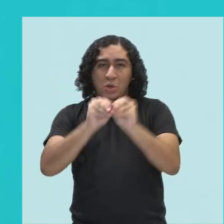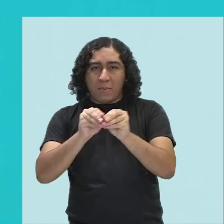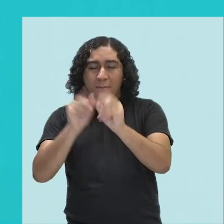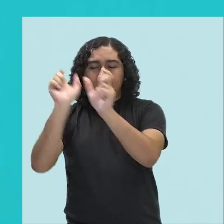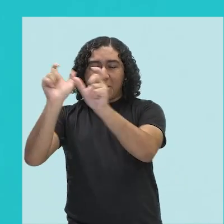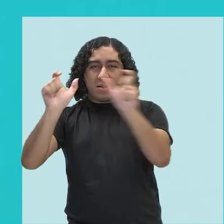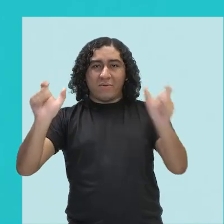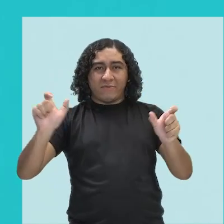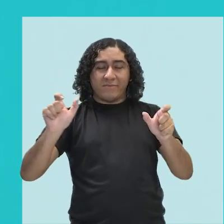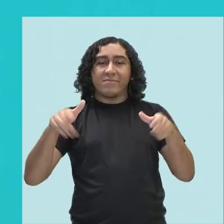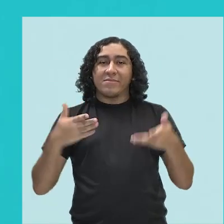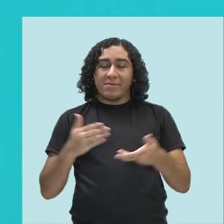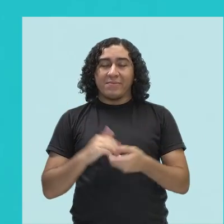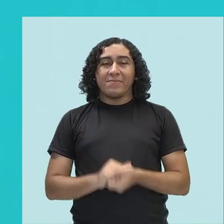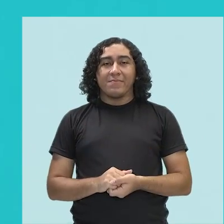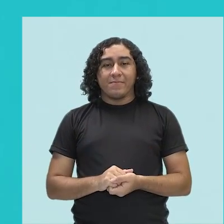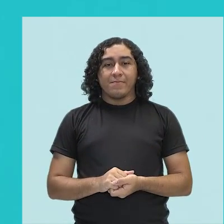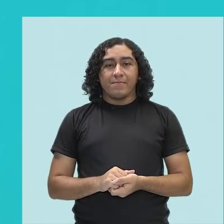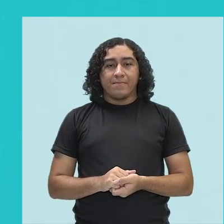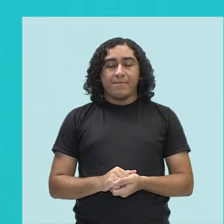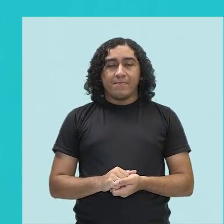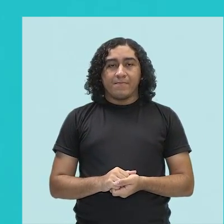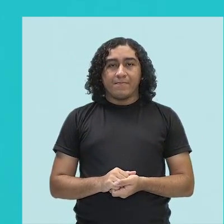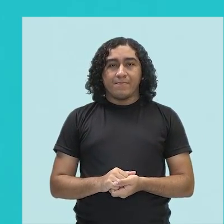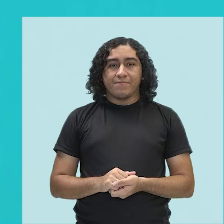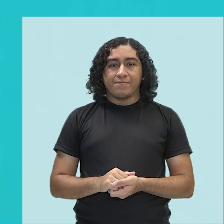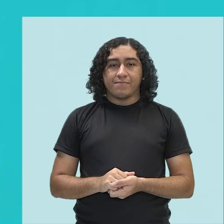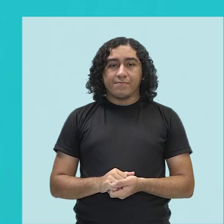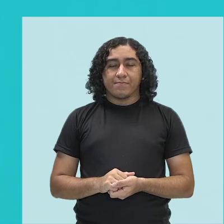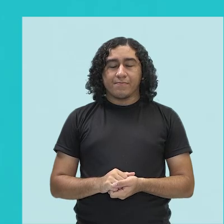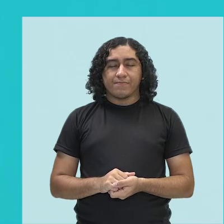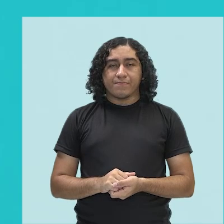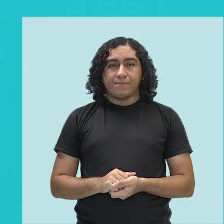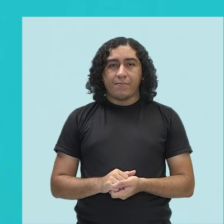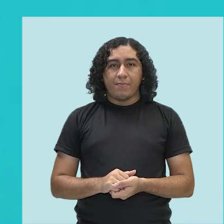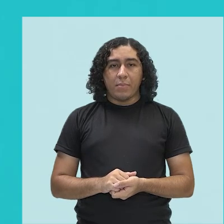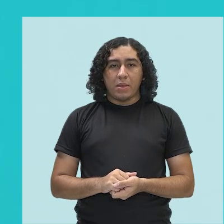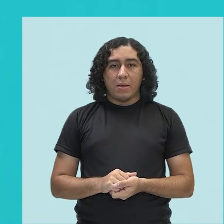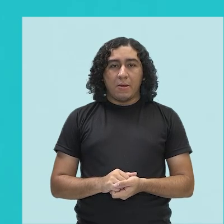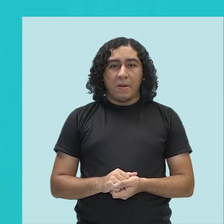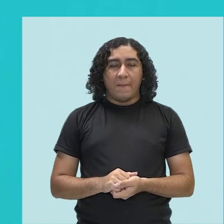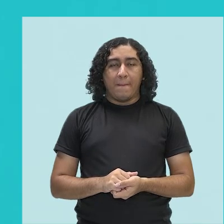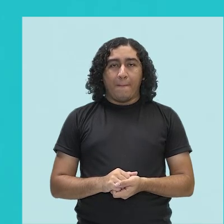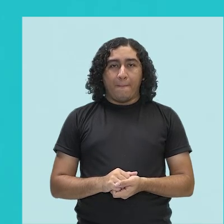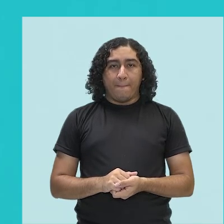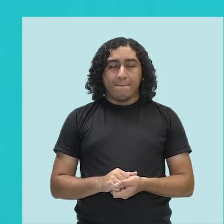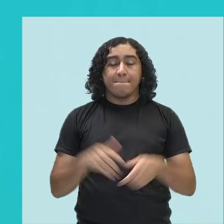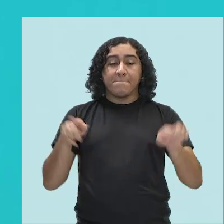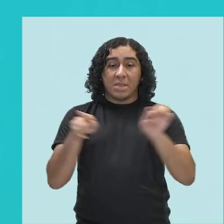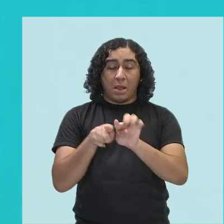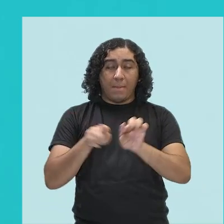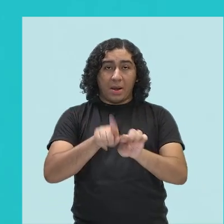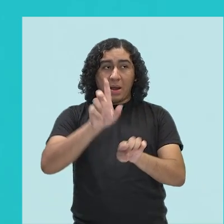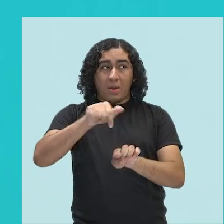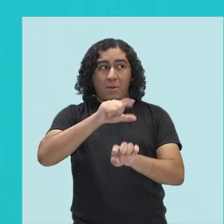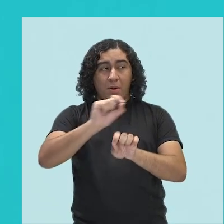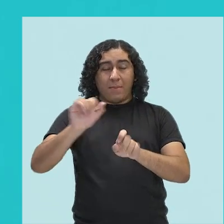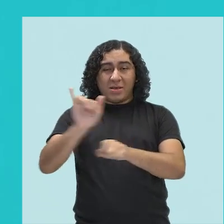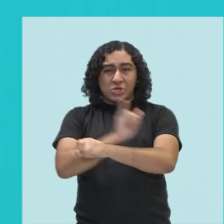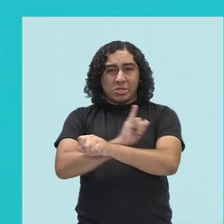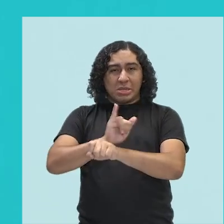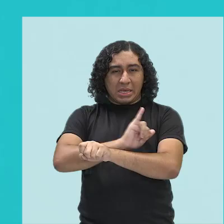a letra U, porque eu pronuncio assim, you. Então, essa também é uma